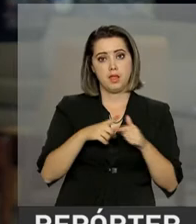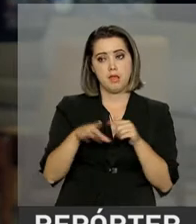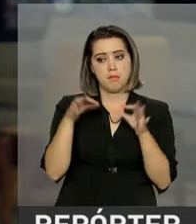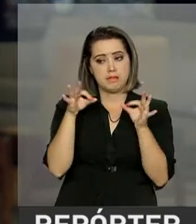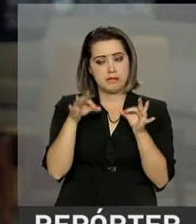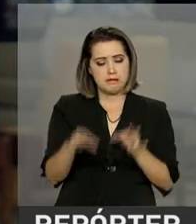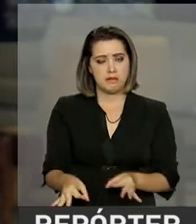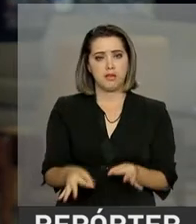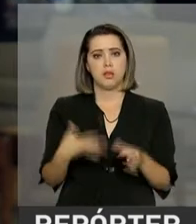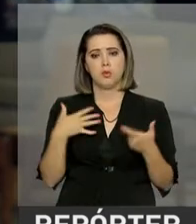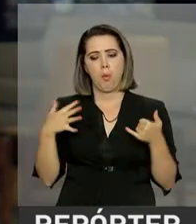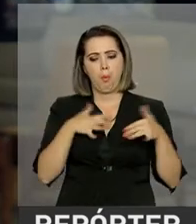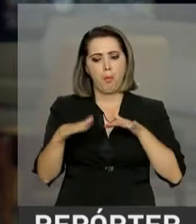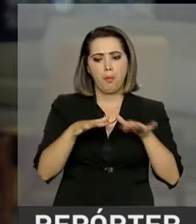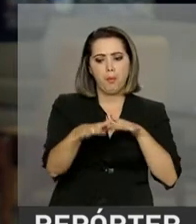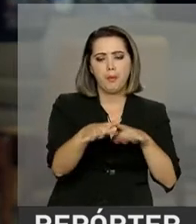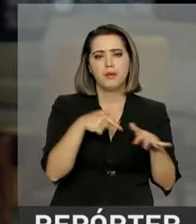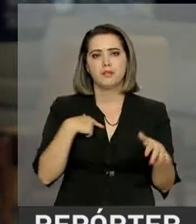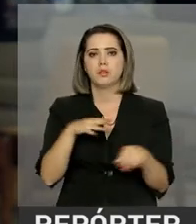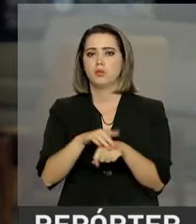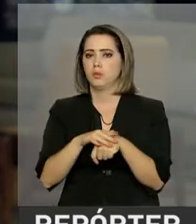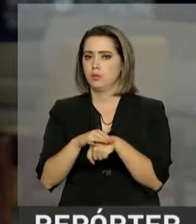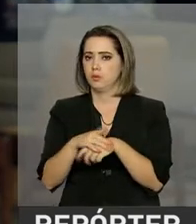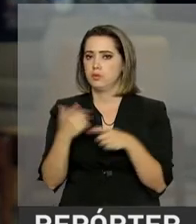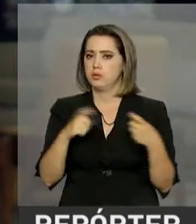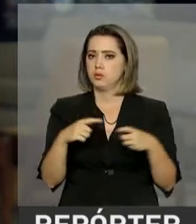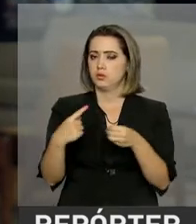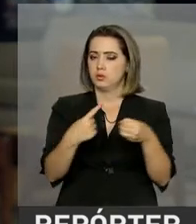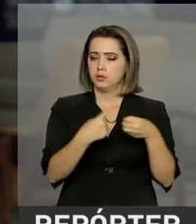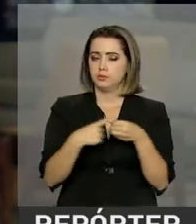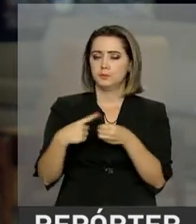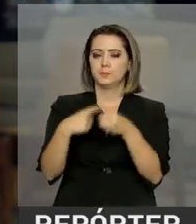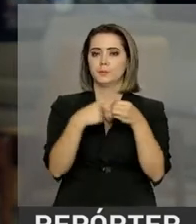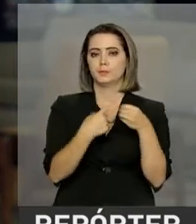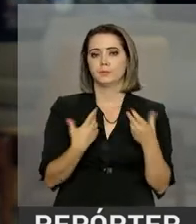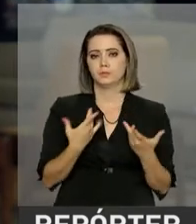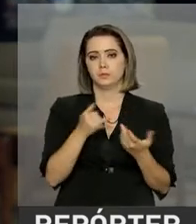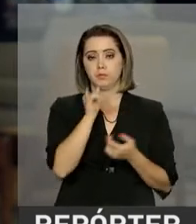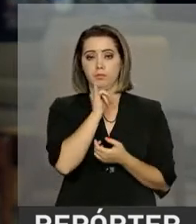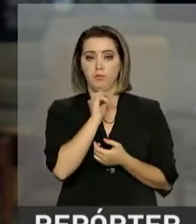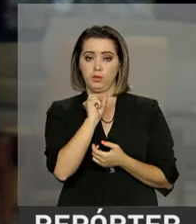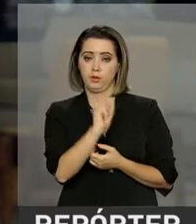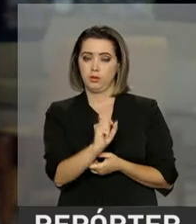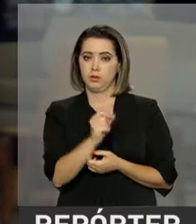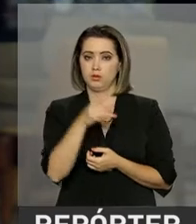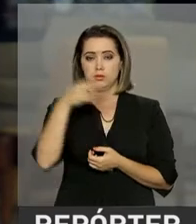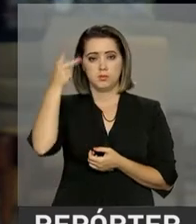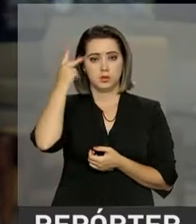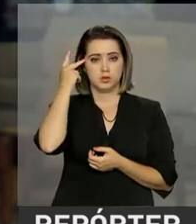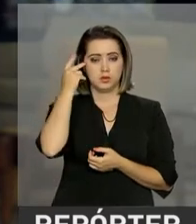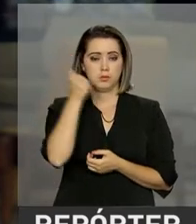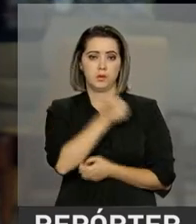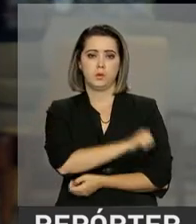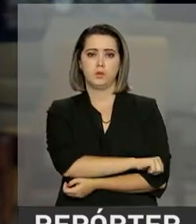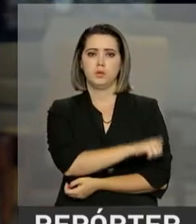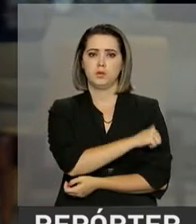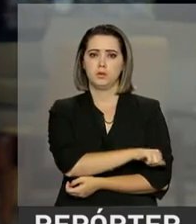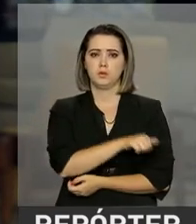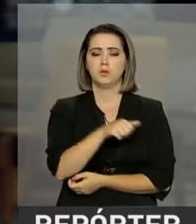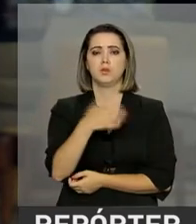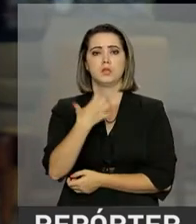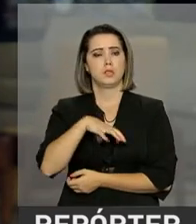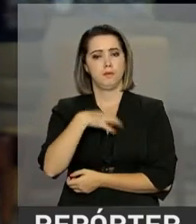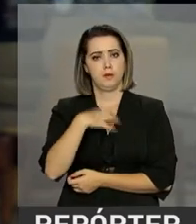em regiões metropolitanas com grande densidade populacional como por exemplo são paulo rio de janeiro e